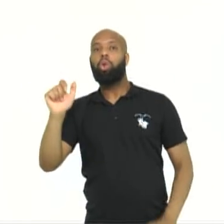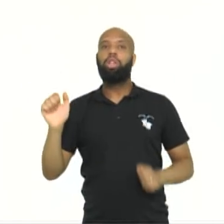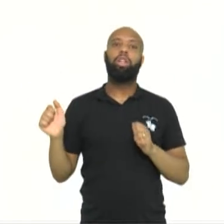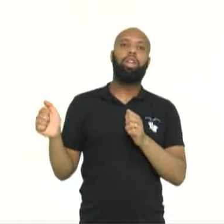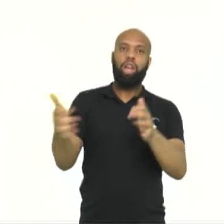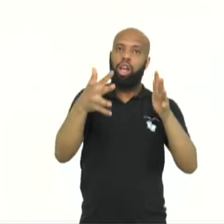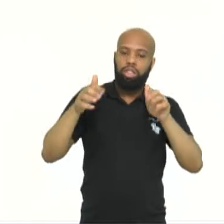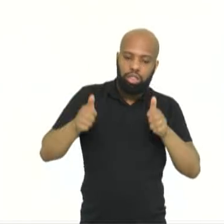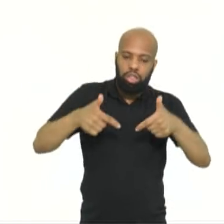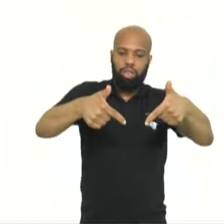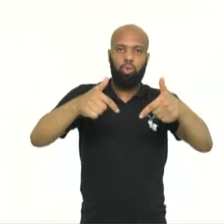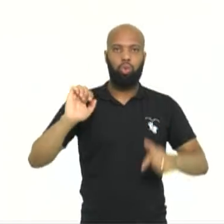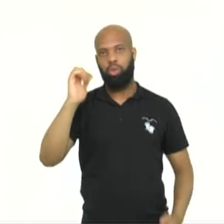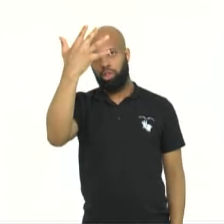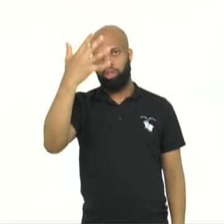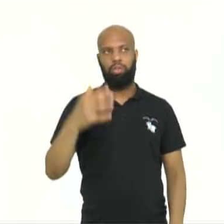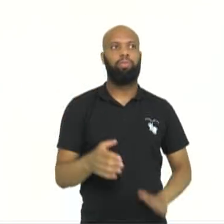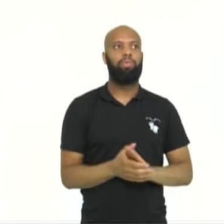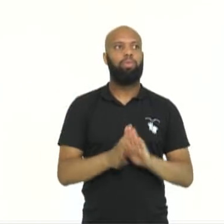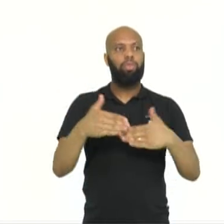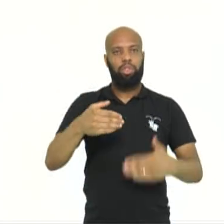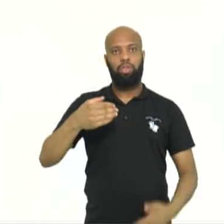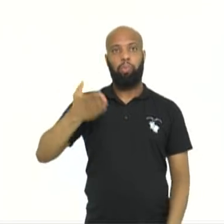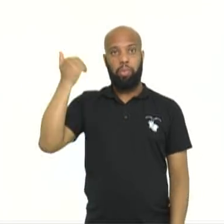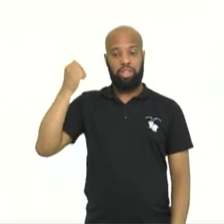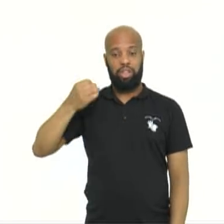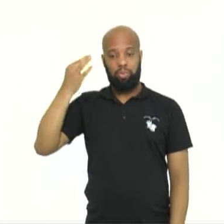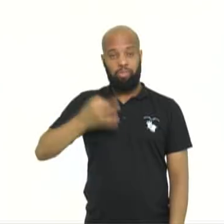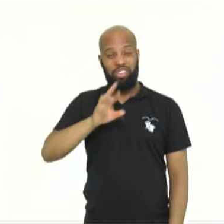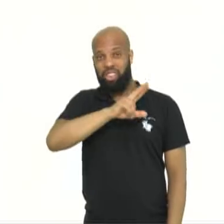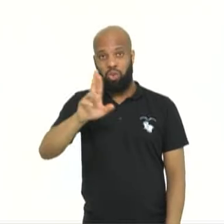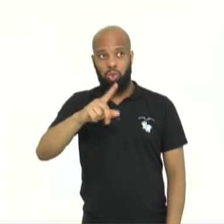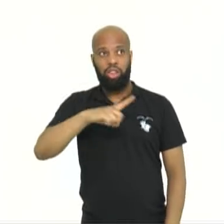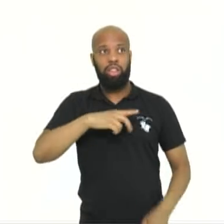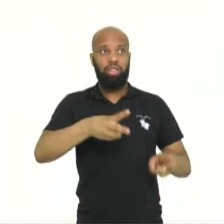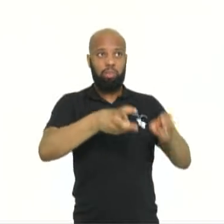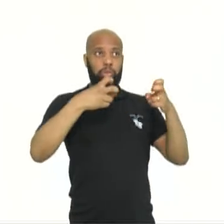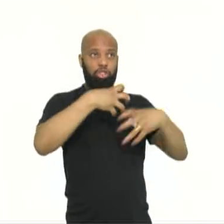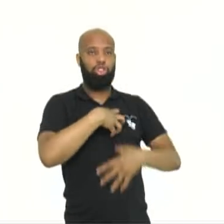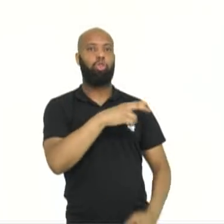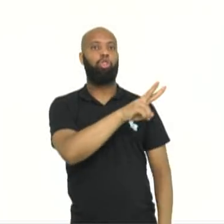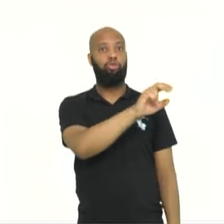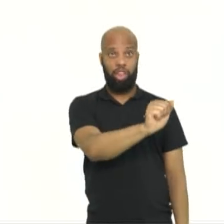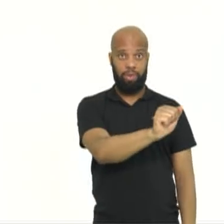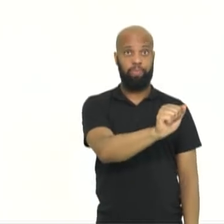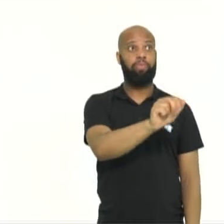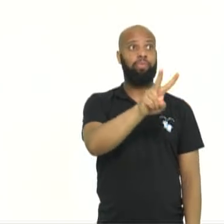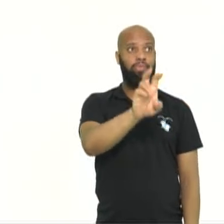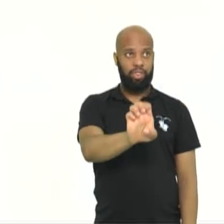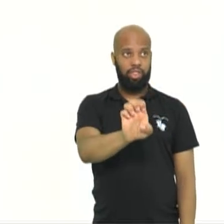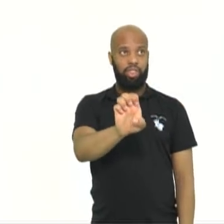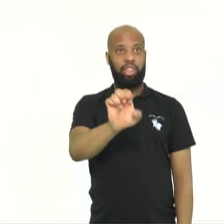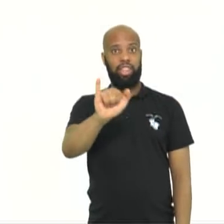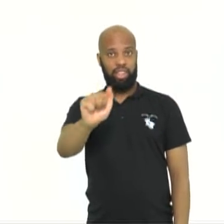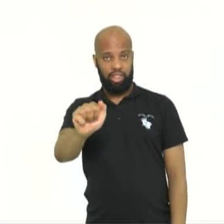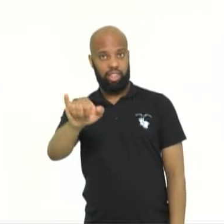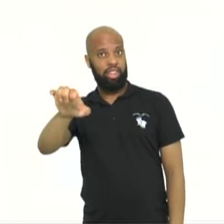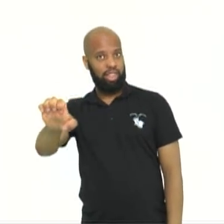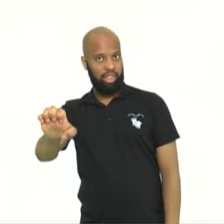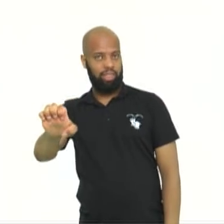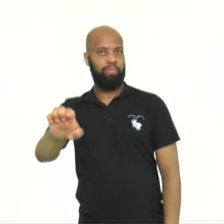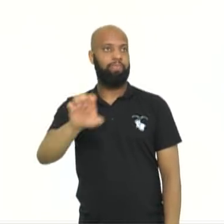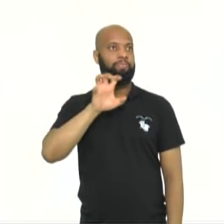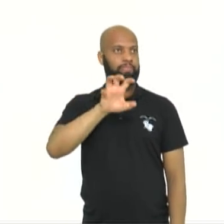uma outra situação. Então, o pretérito imperfeito ele é reconhecido por essa terminação, VA, VE, IA